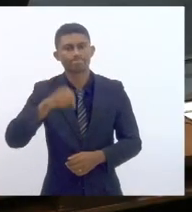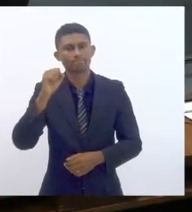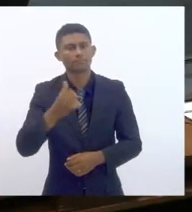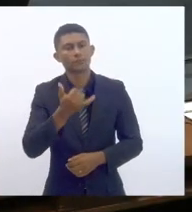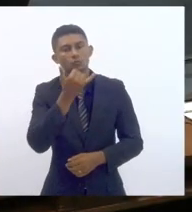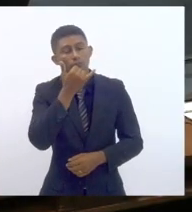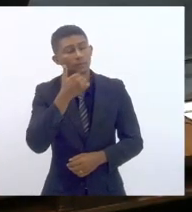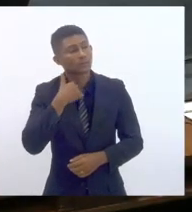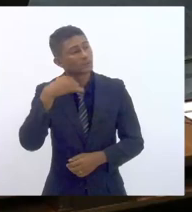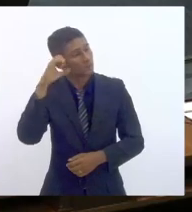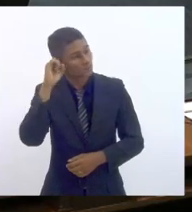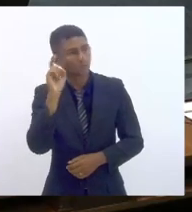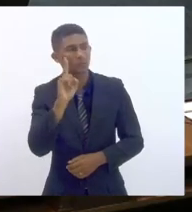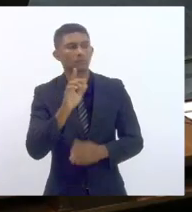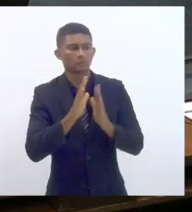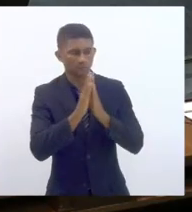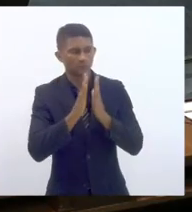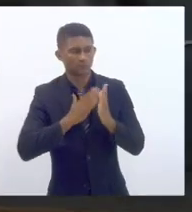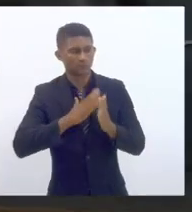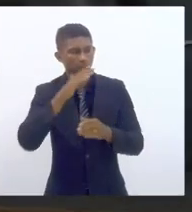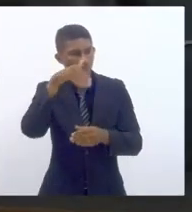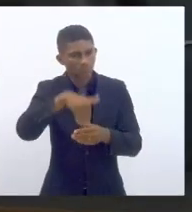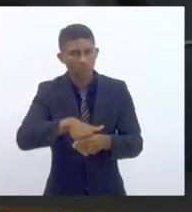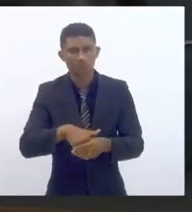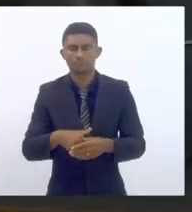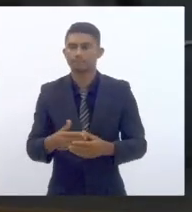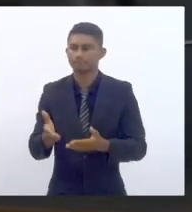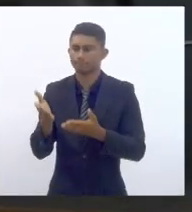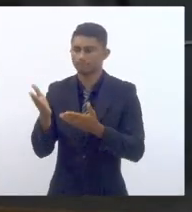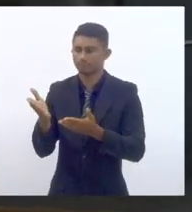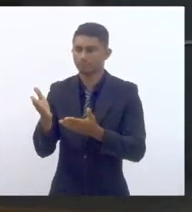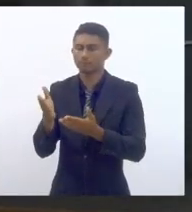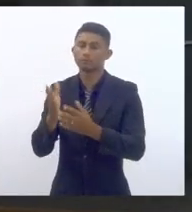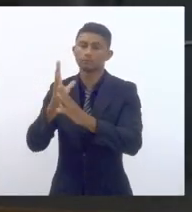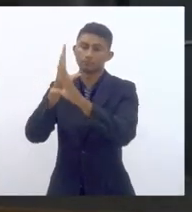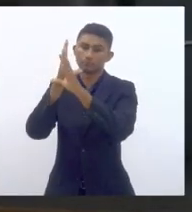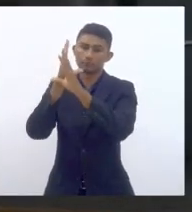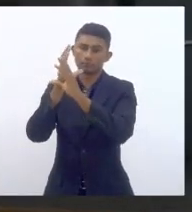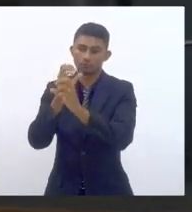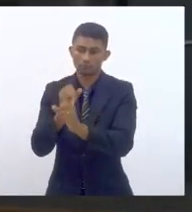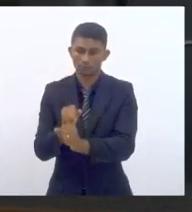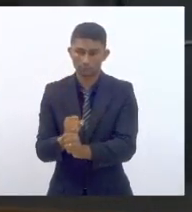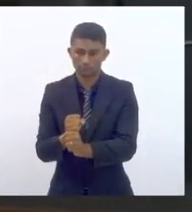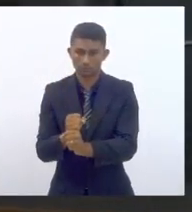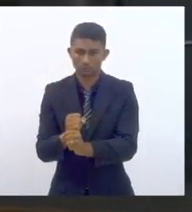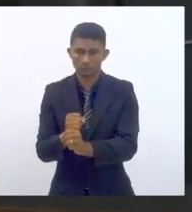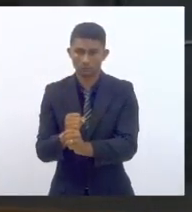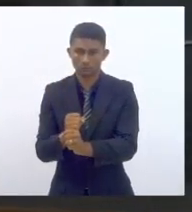som. Por favor, registre meu voto. Rosane Félix vota sim.